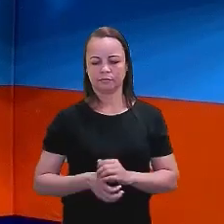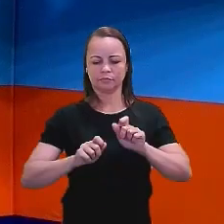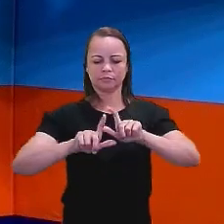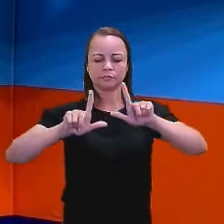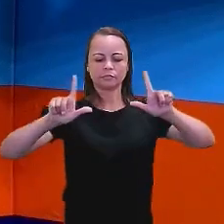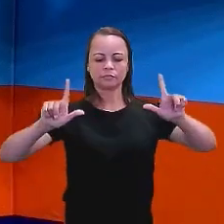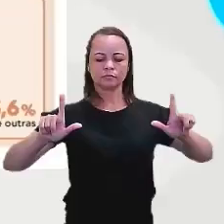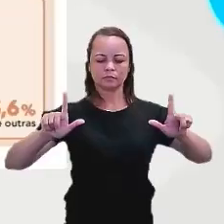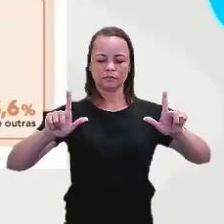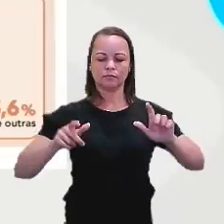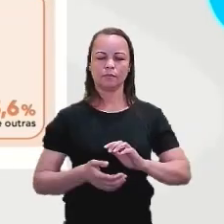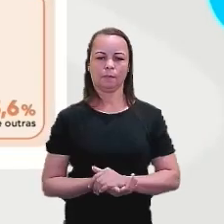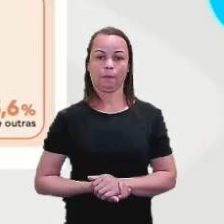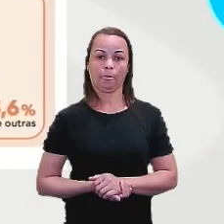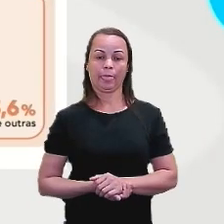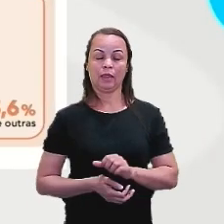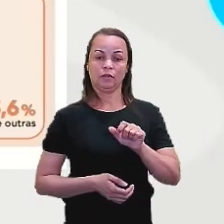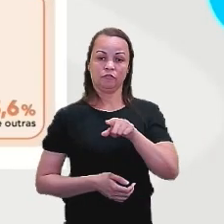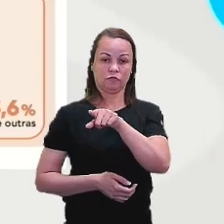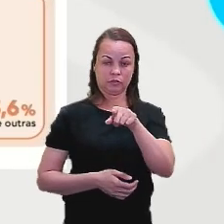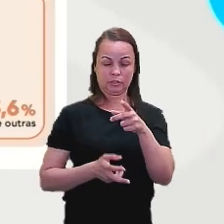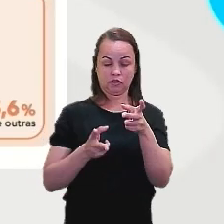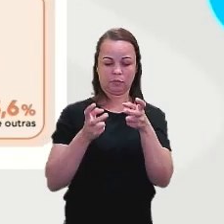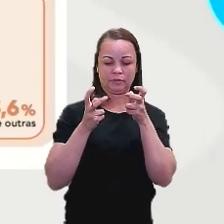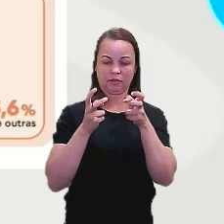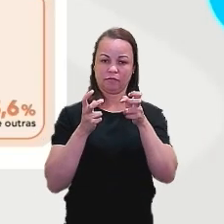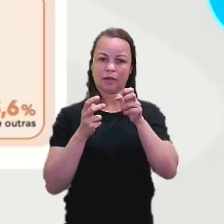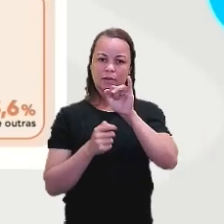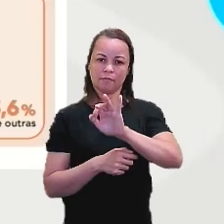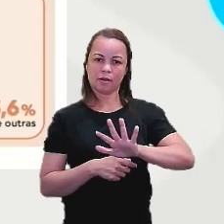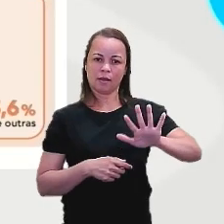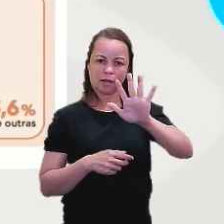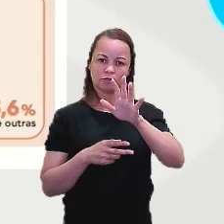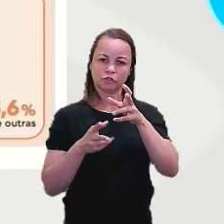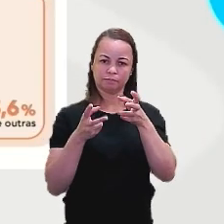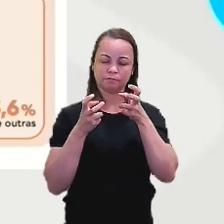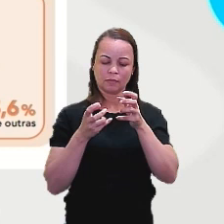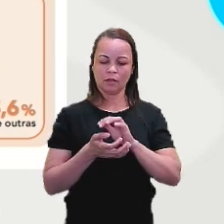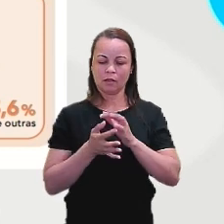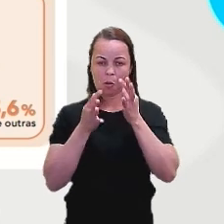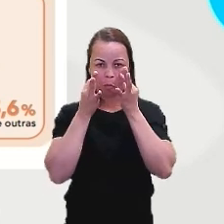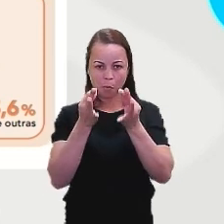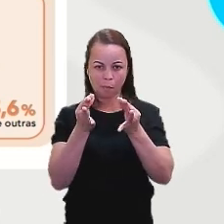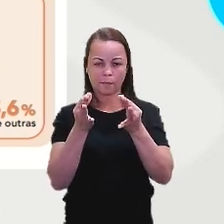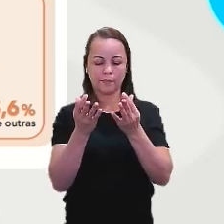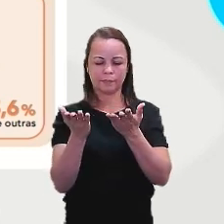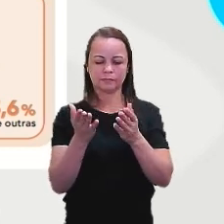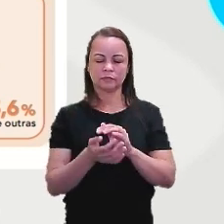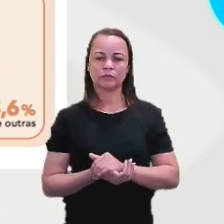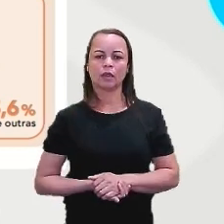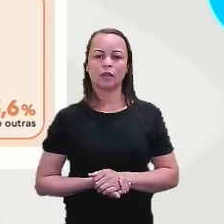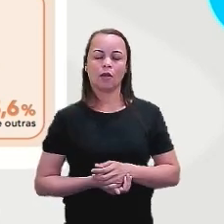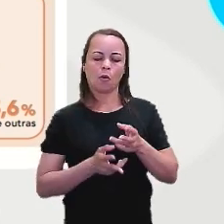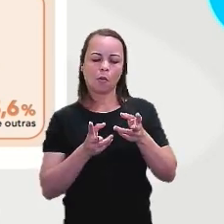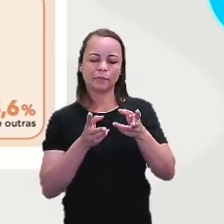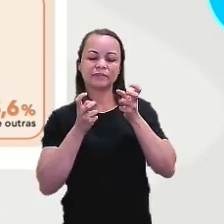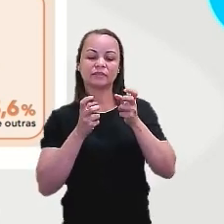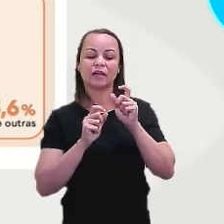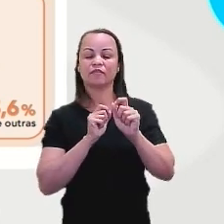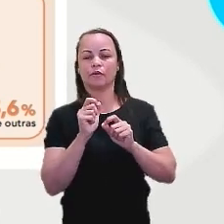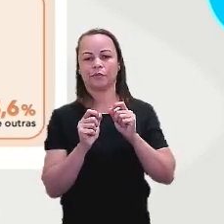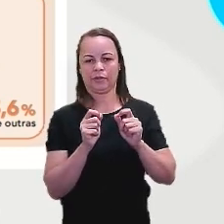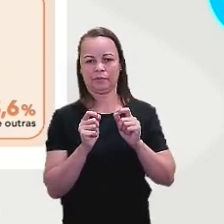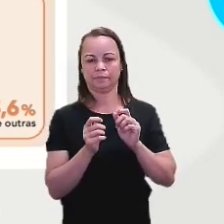favor. Se você observar essa imagem com atenção, você vai ver, de acordo com